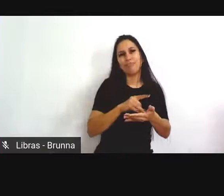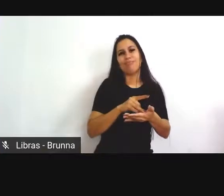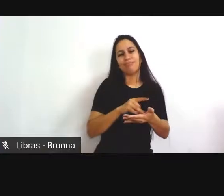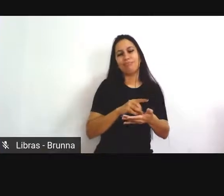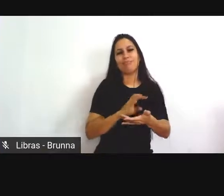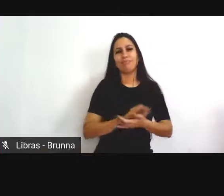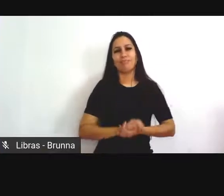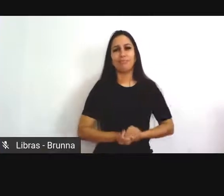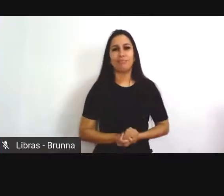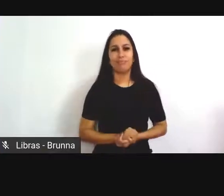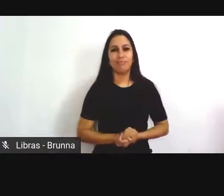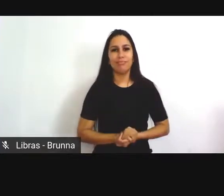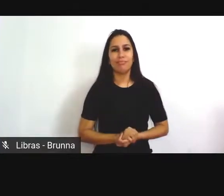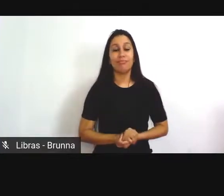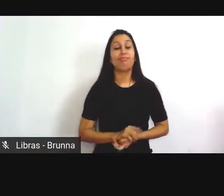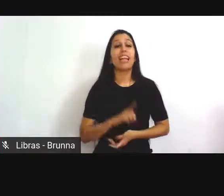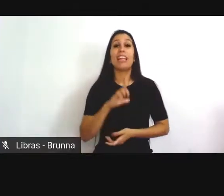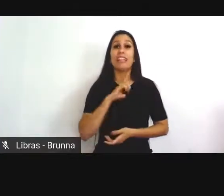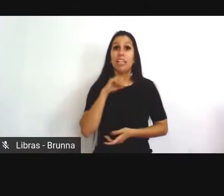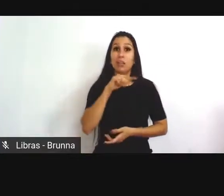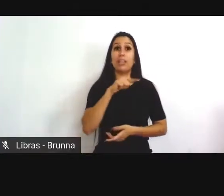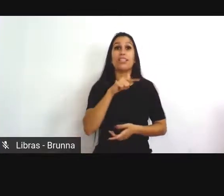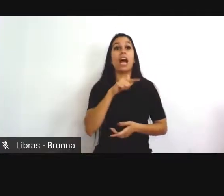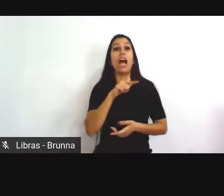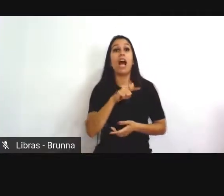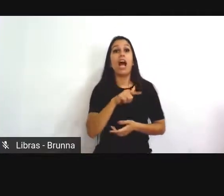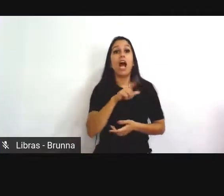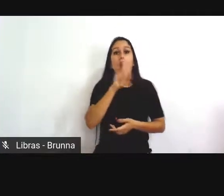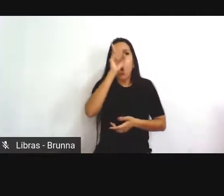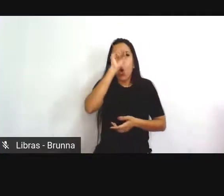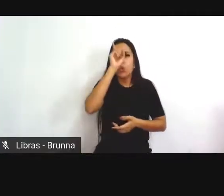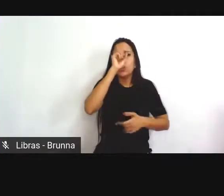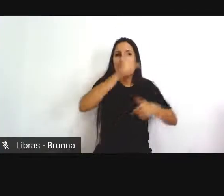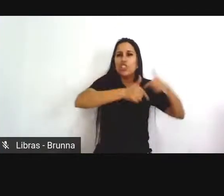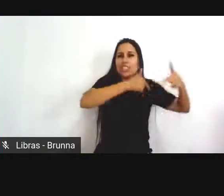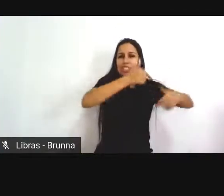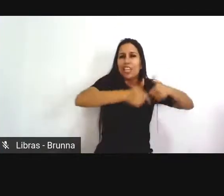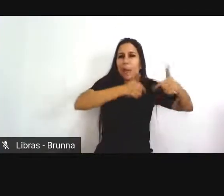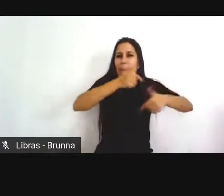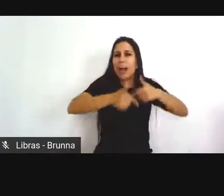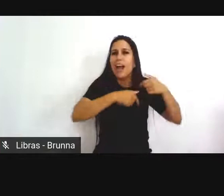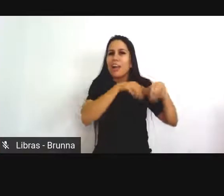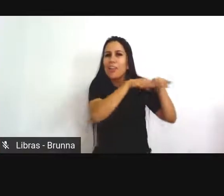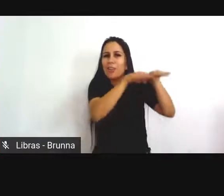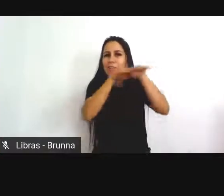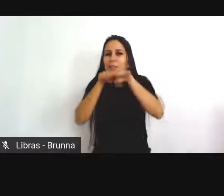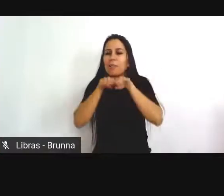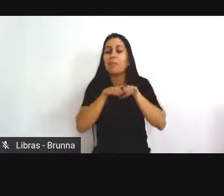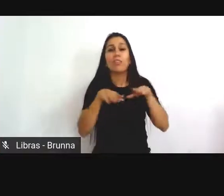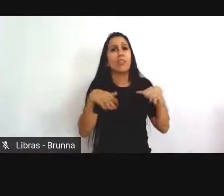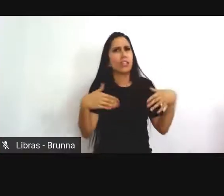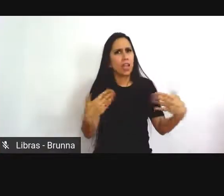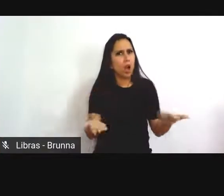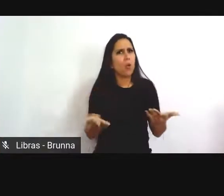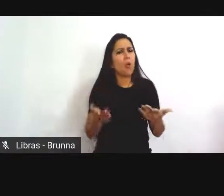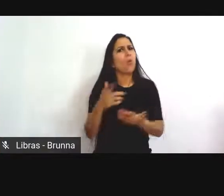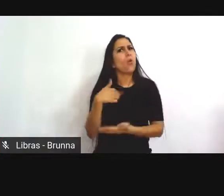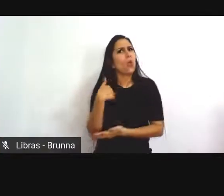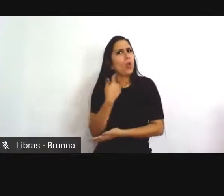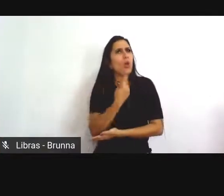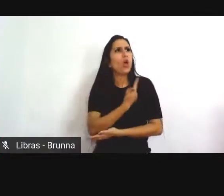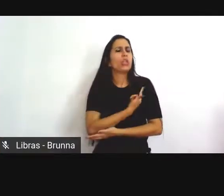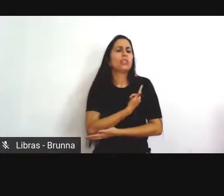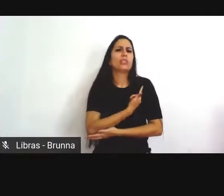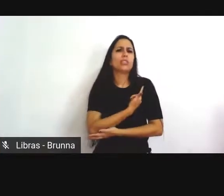com essa rotina da gente. Então, quando a gente sai, depois eu vou falar disso, quando a gente sai e vai para